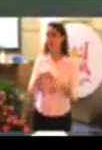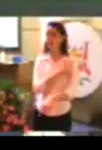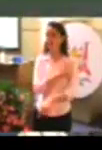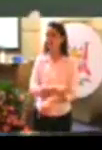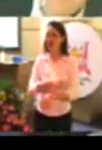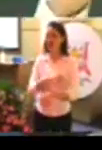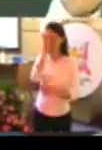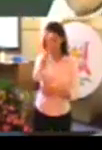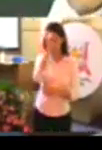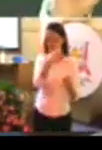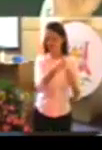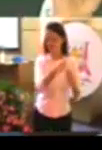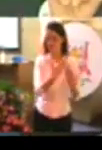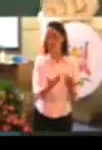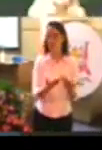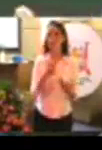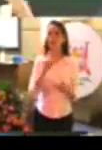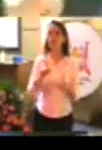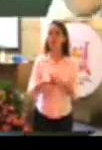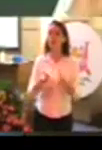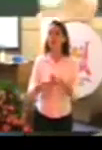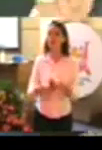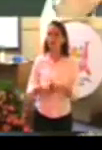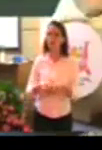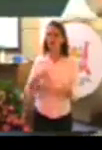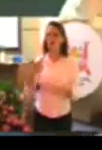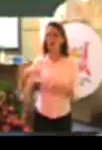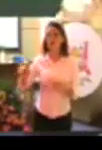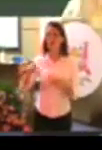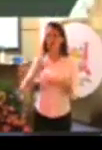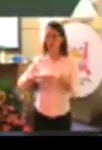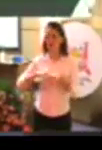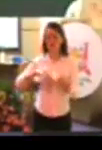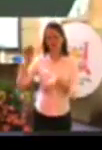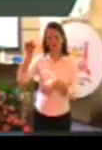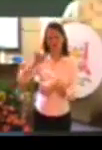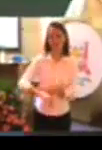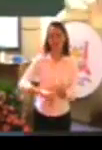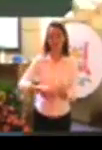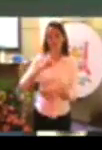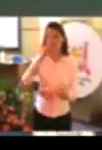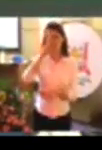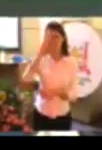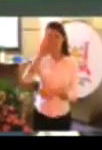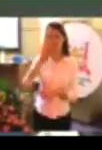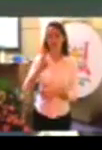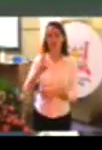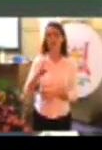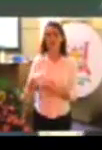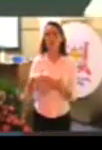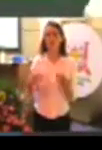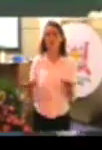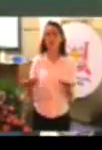educação. Mas ela cura a pior das doenças que acomete o ser humano.